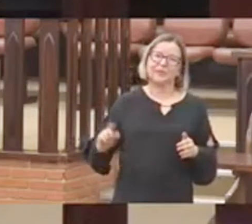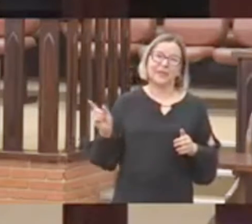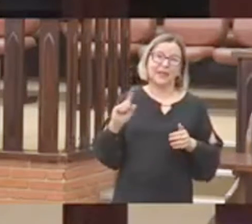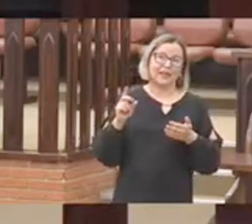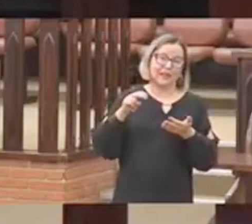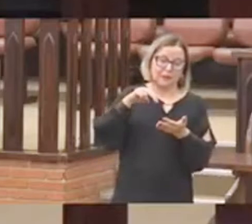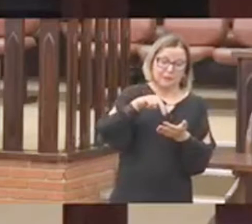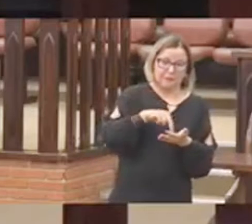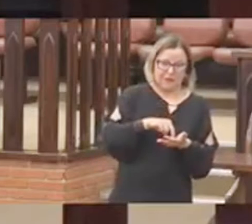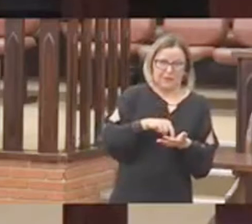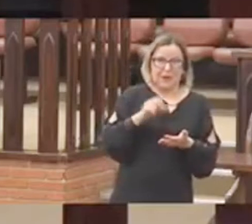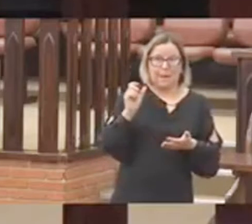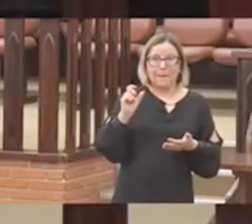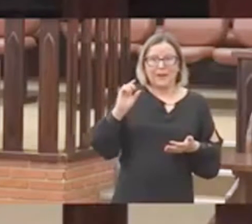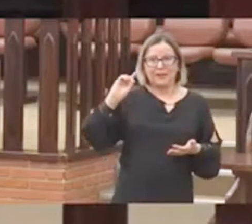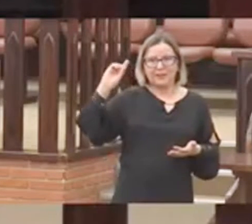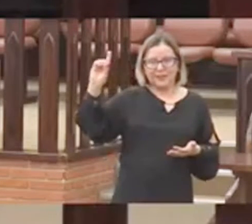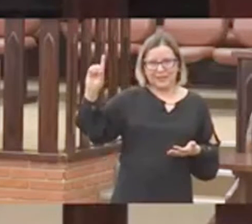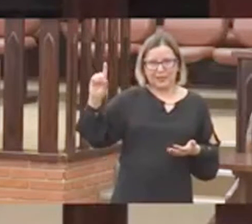nós.